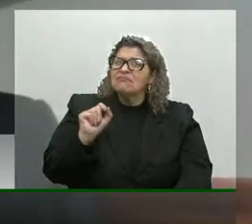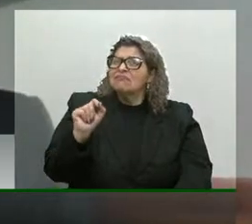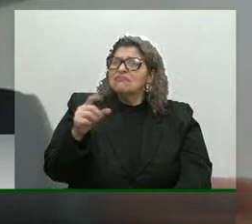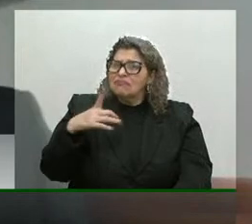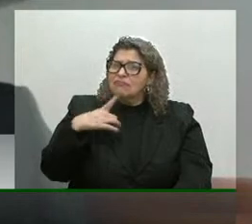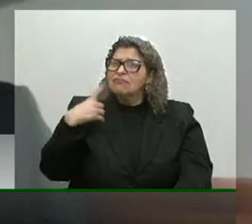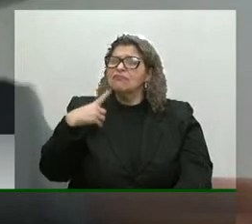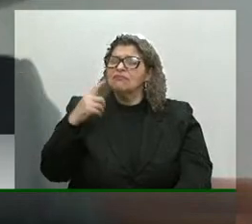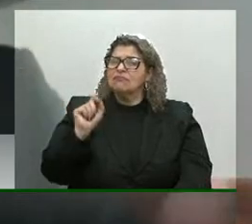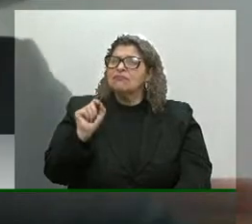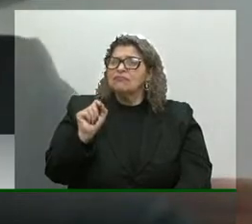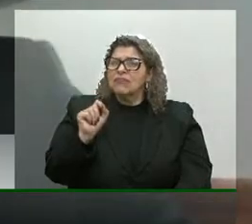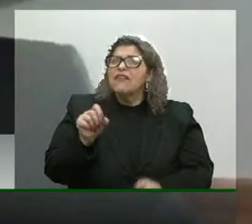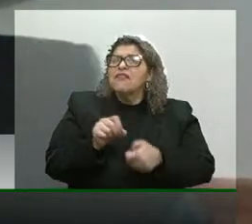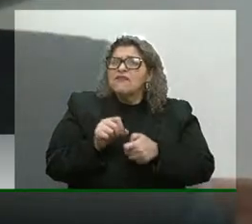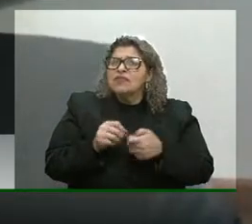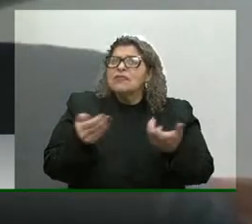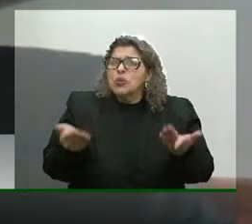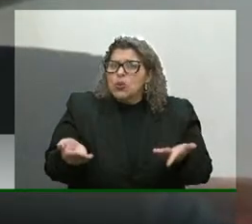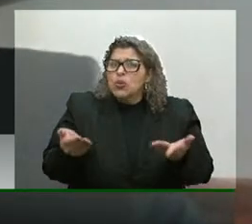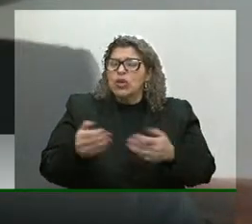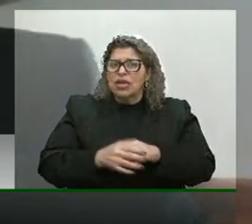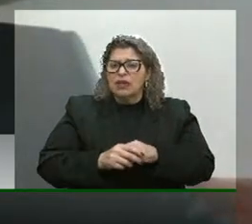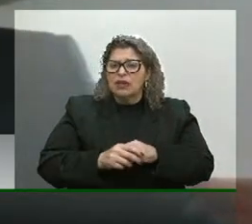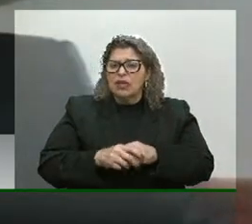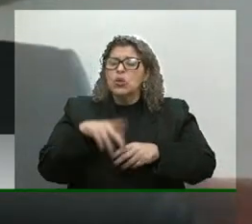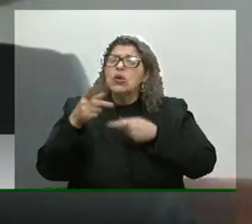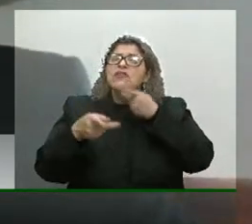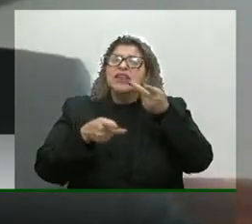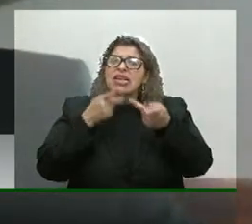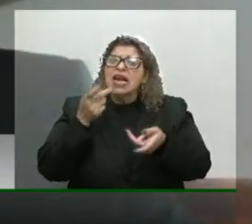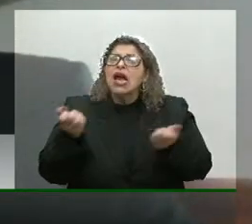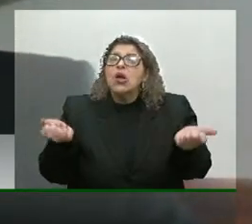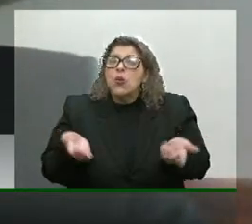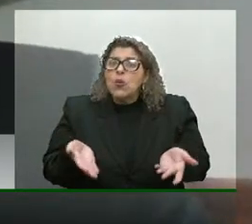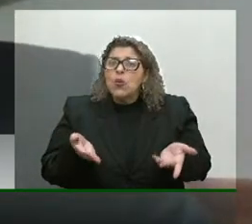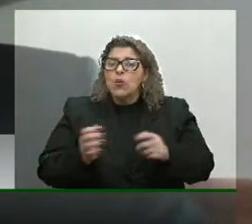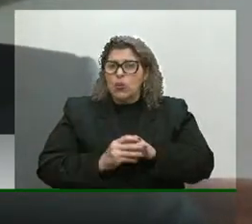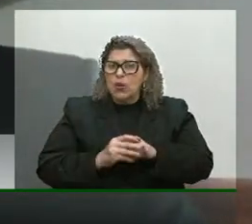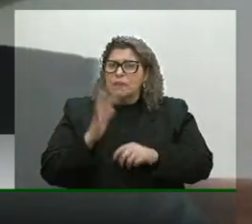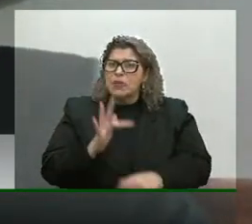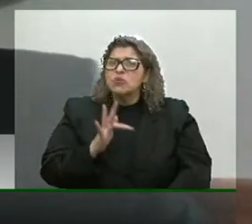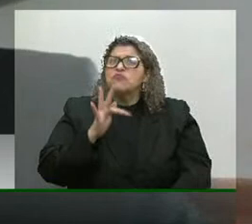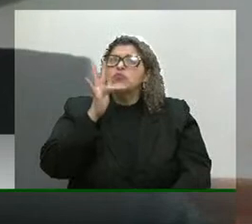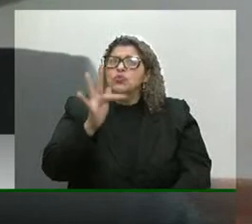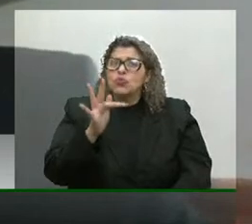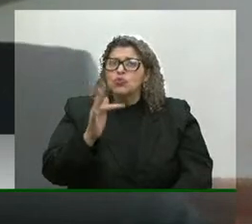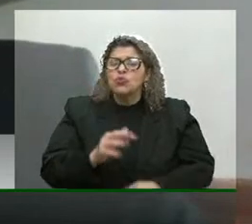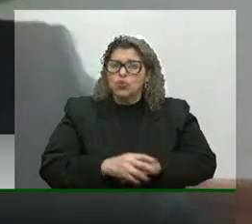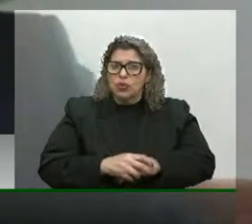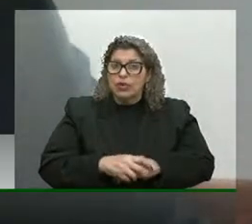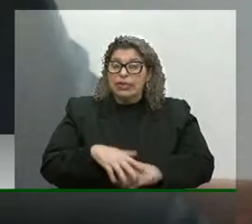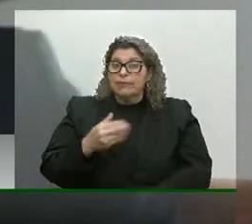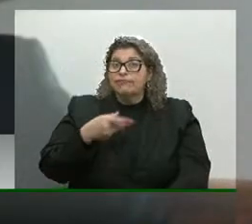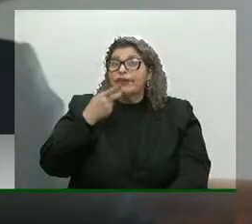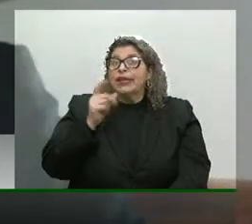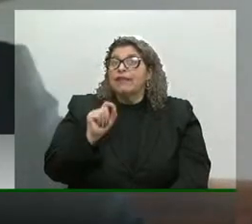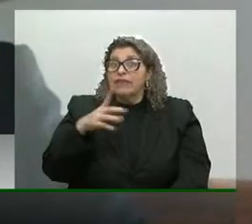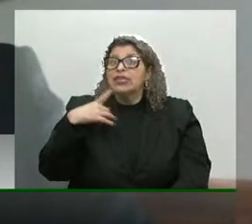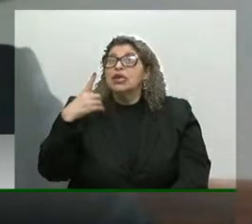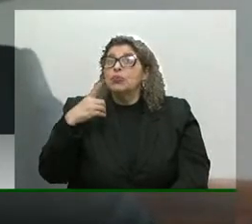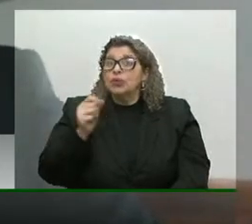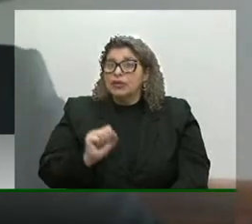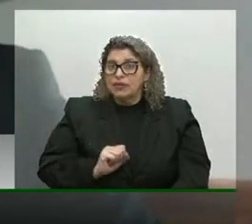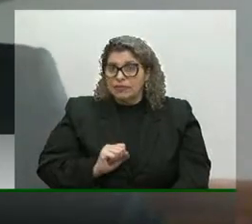deputado, o que faremos agora? O que dizer agora para esse futuro? E eu dizia, deputados e